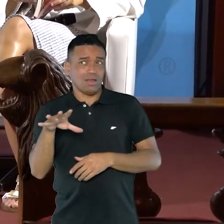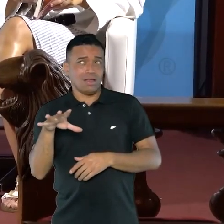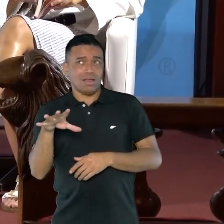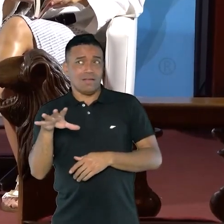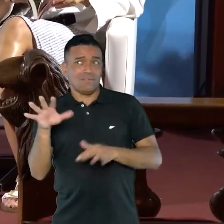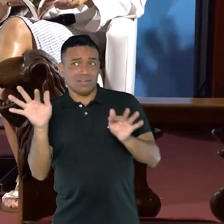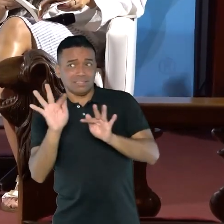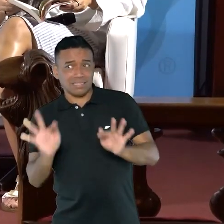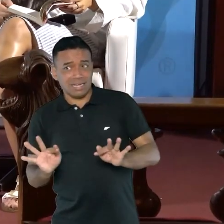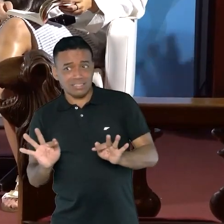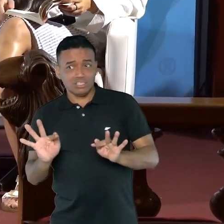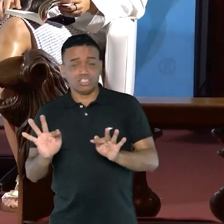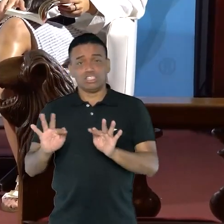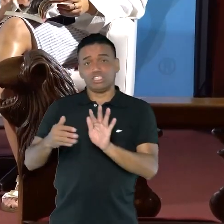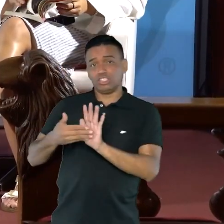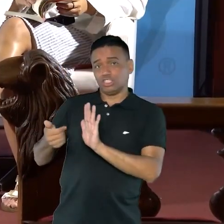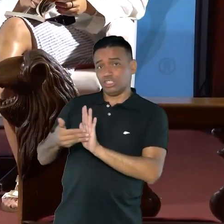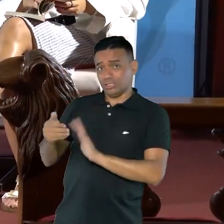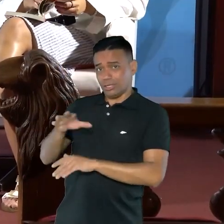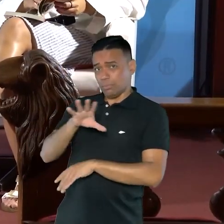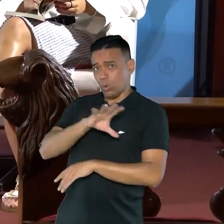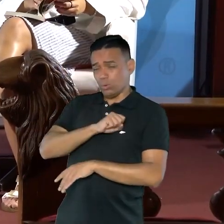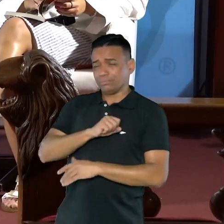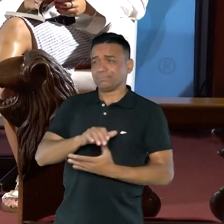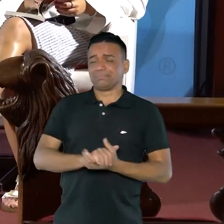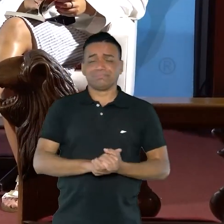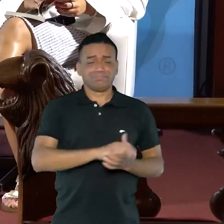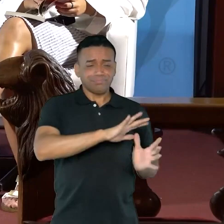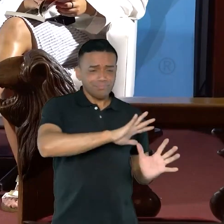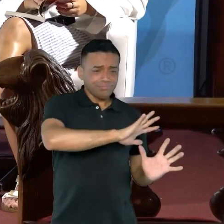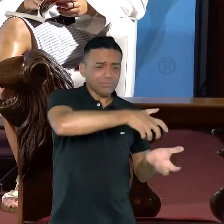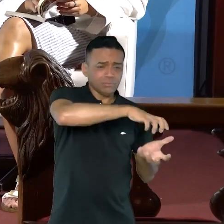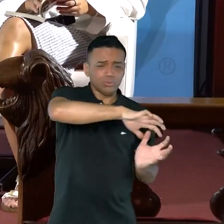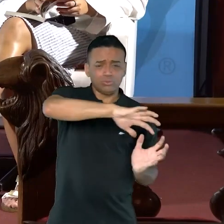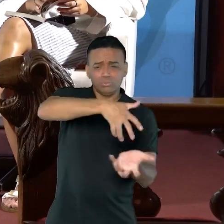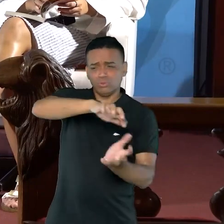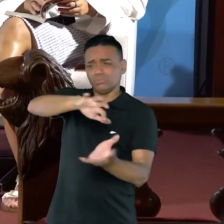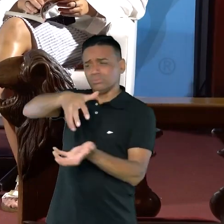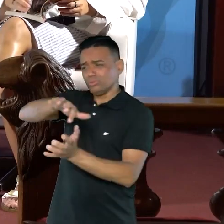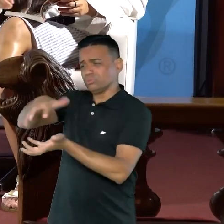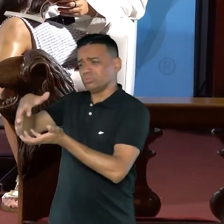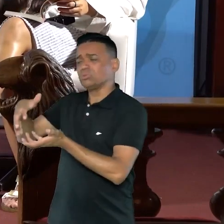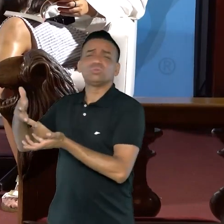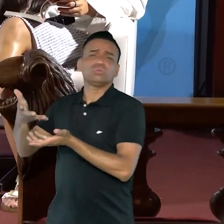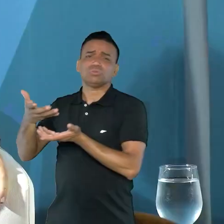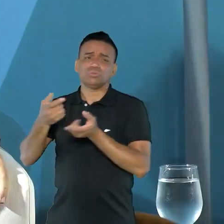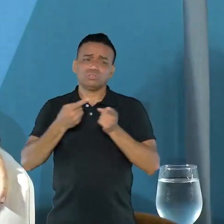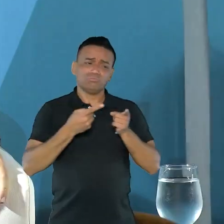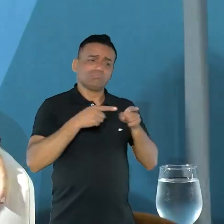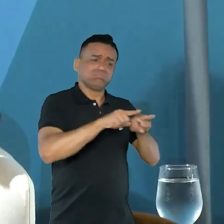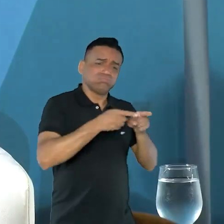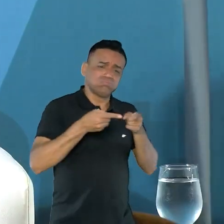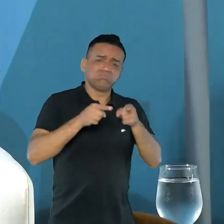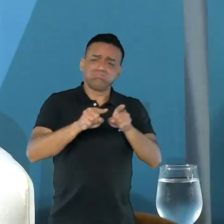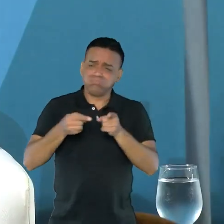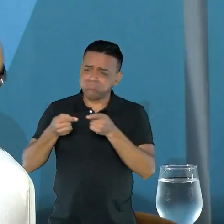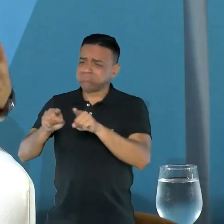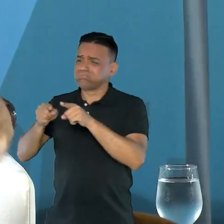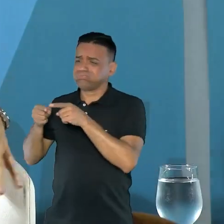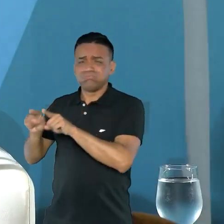amor? Nesses mundos possíveis, da concomitância, que é coexistir,